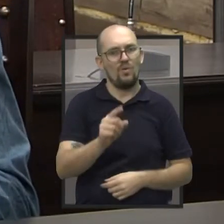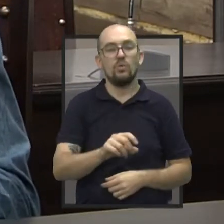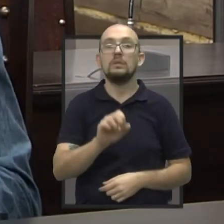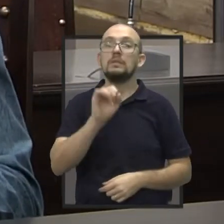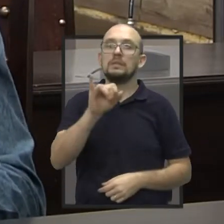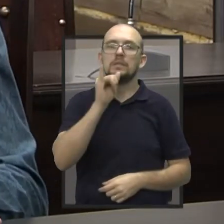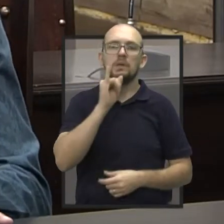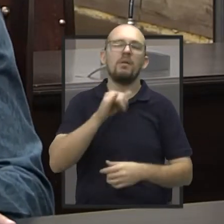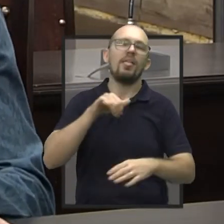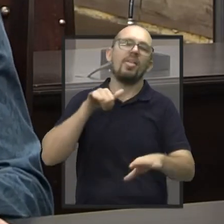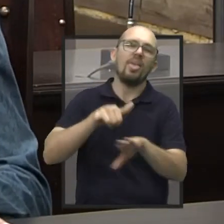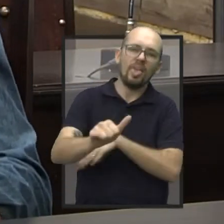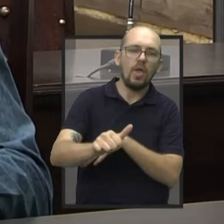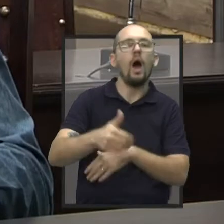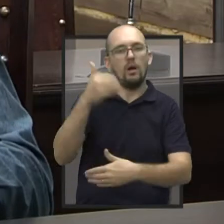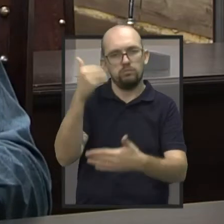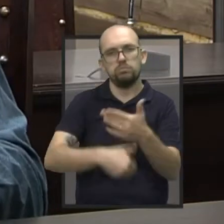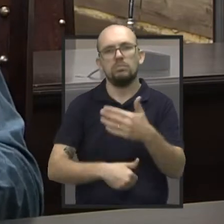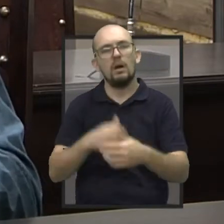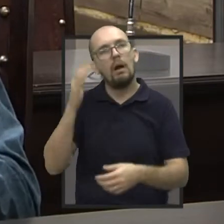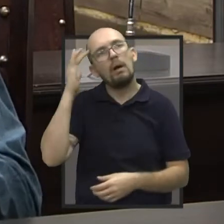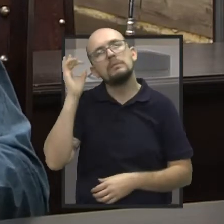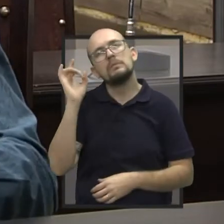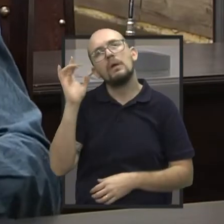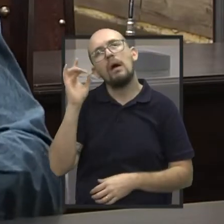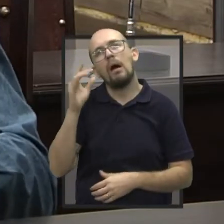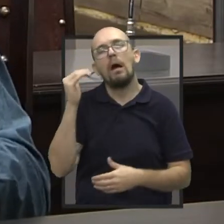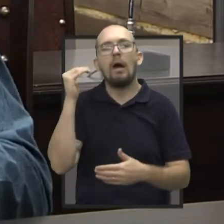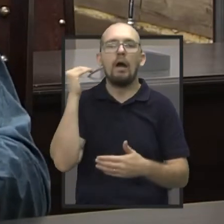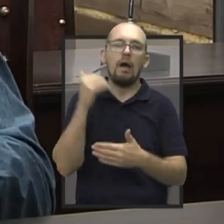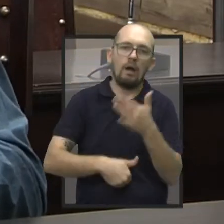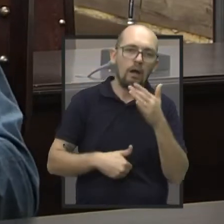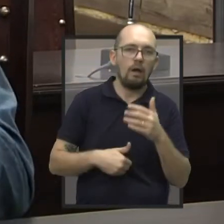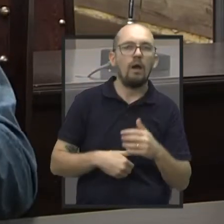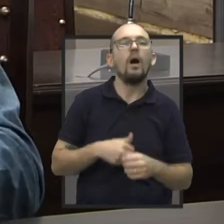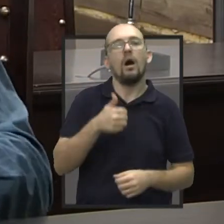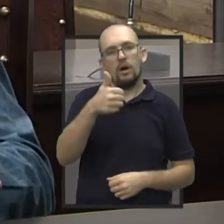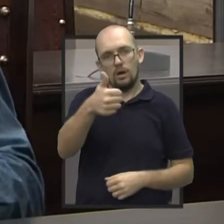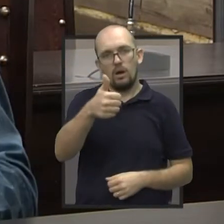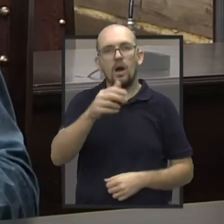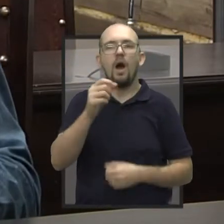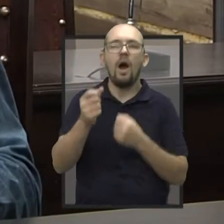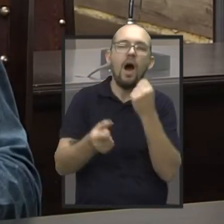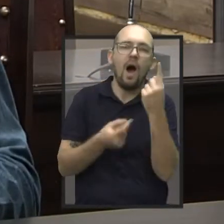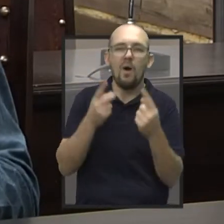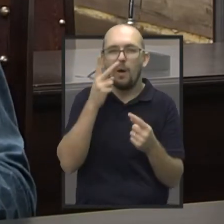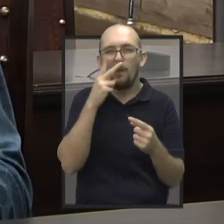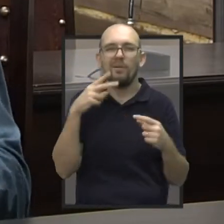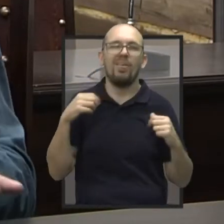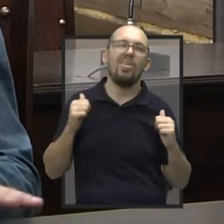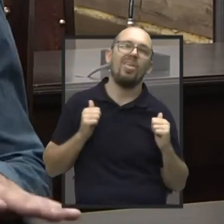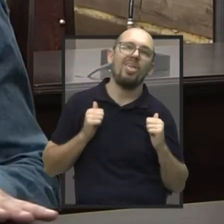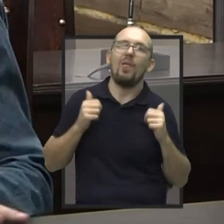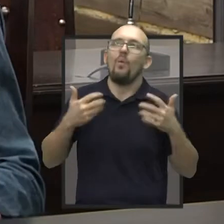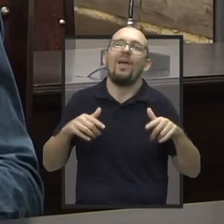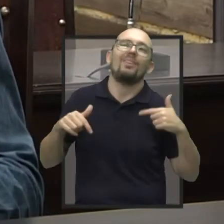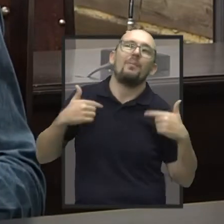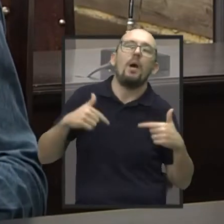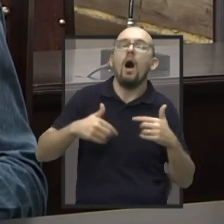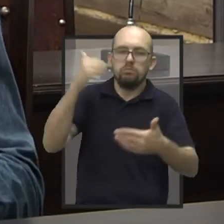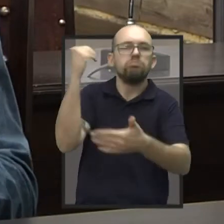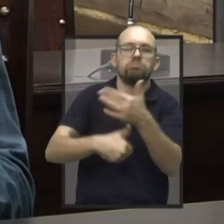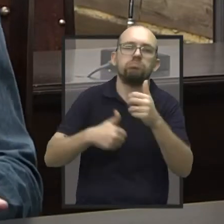dia à toa, que perdem o dia para uma dorzinha de cabeça, aqueles que gostam de inventar uma doencinha para poder não ir trabalhar, entendeu? E que aprontam no